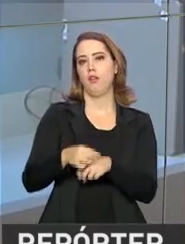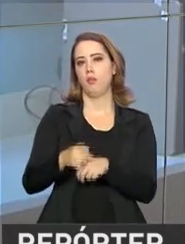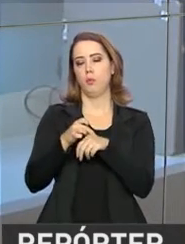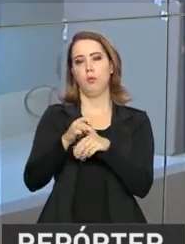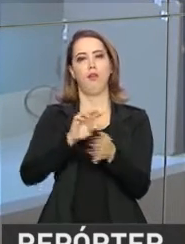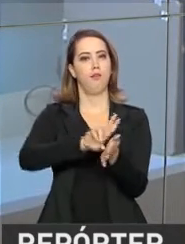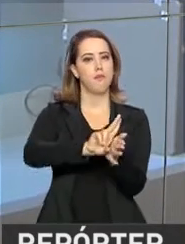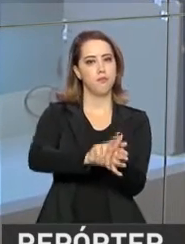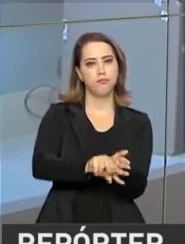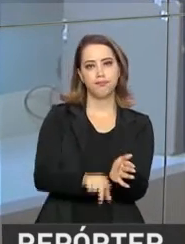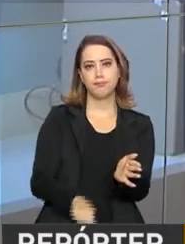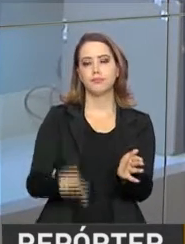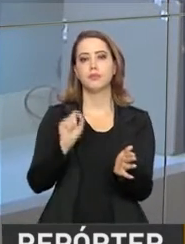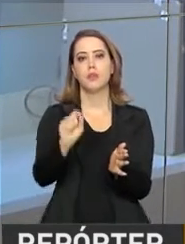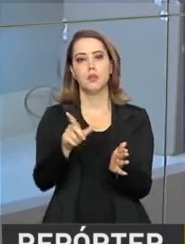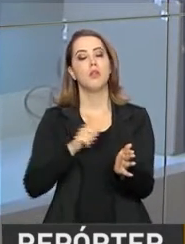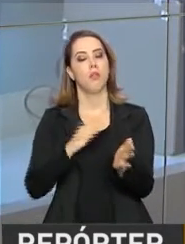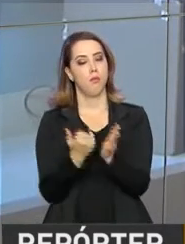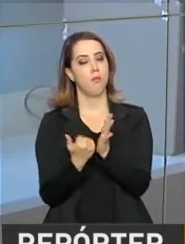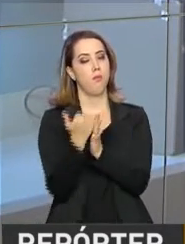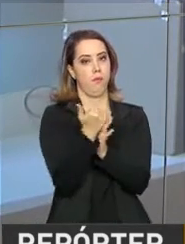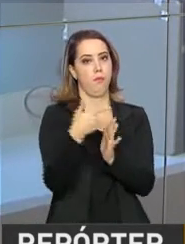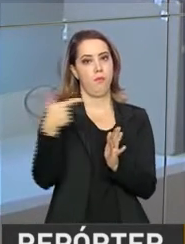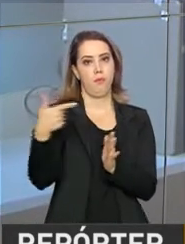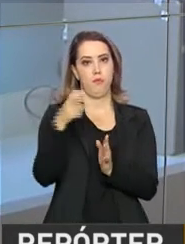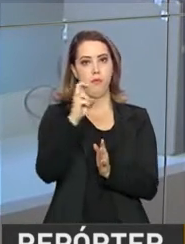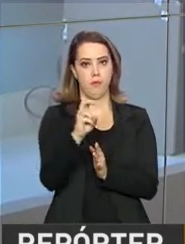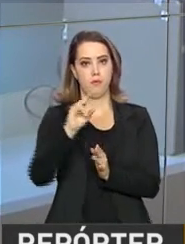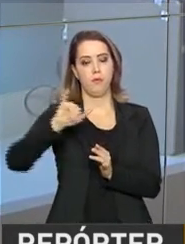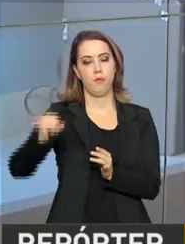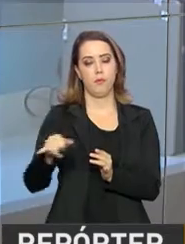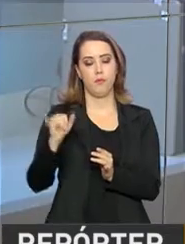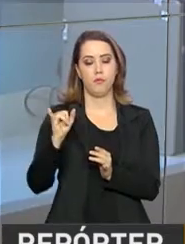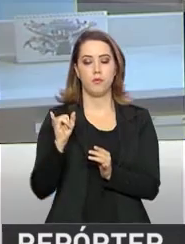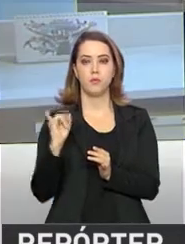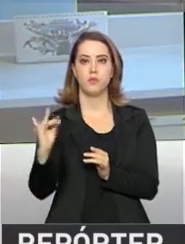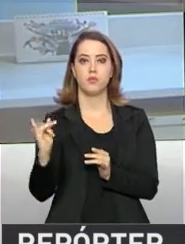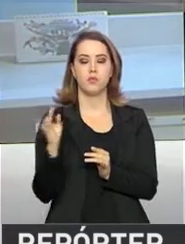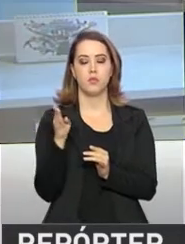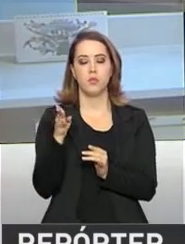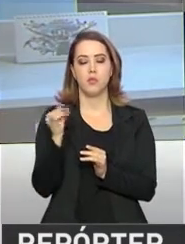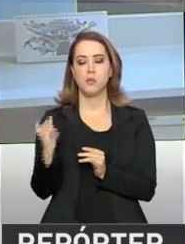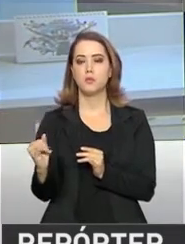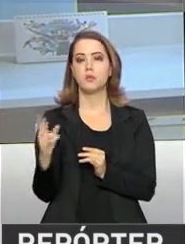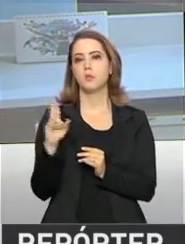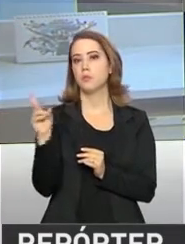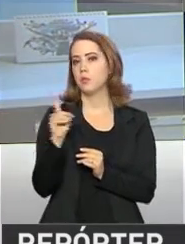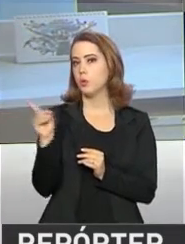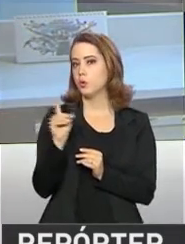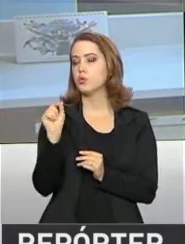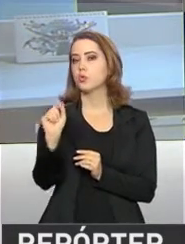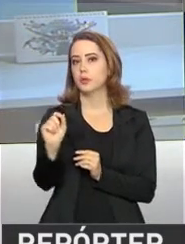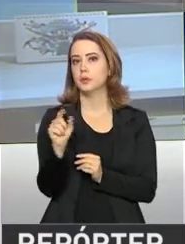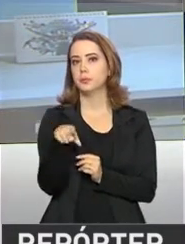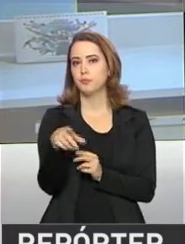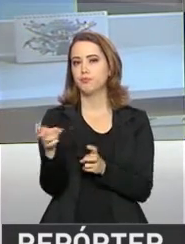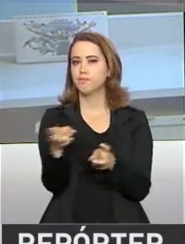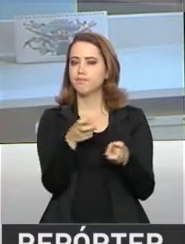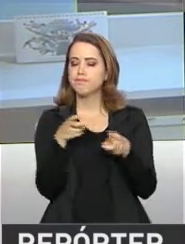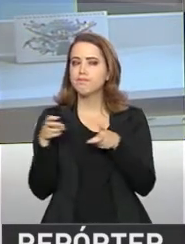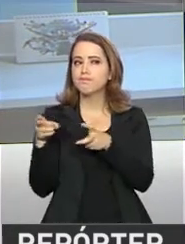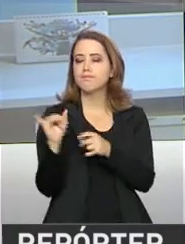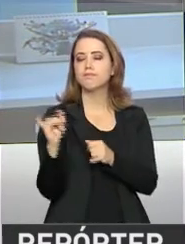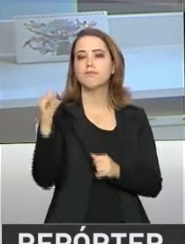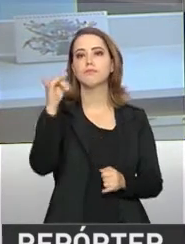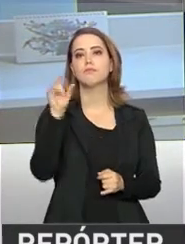exterior tem um saldo positivo de 25 bilhões de dólares ea expectativa de inflação para este ano registrou uma